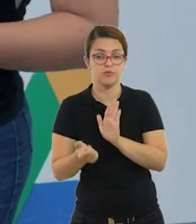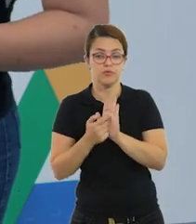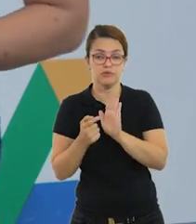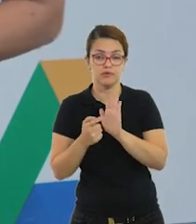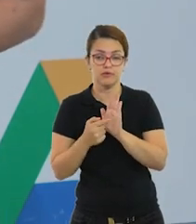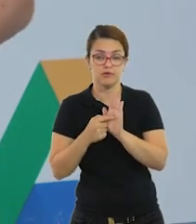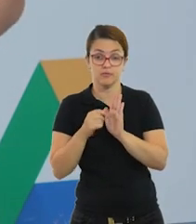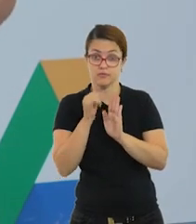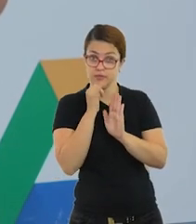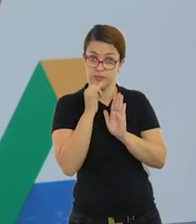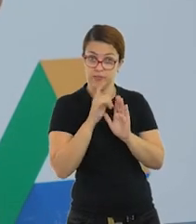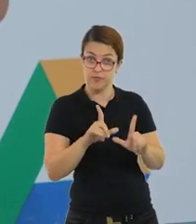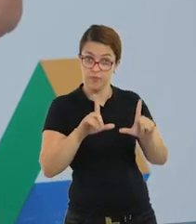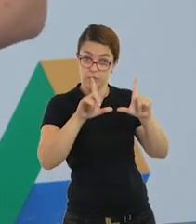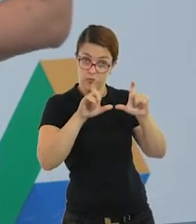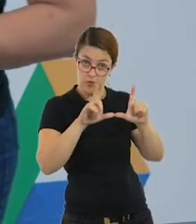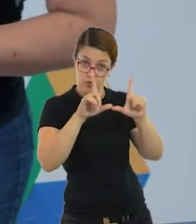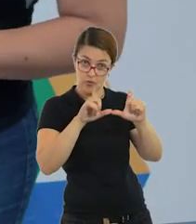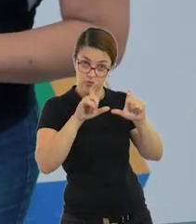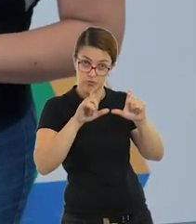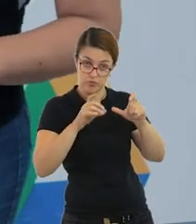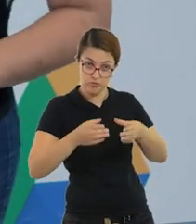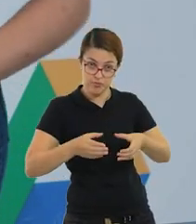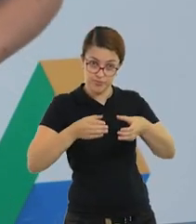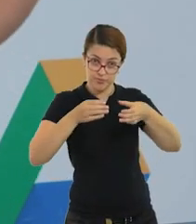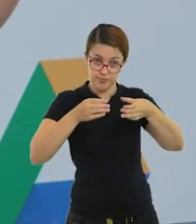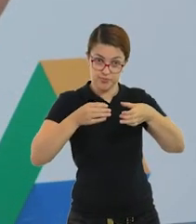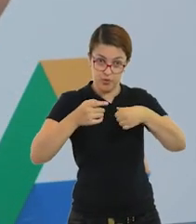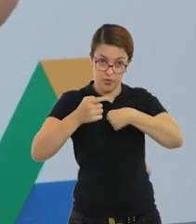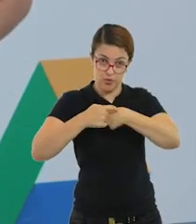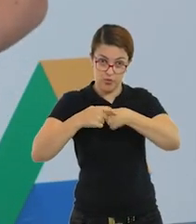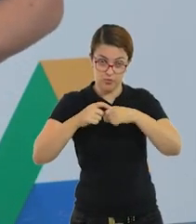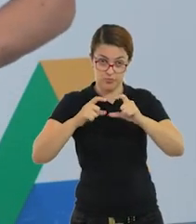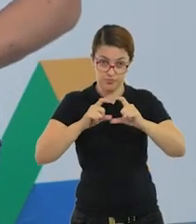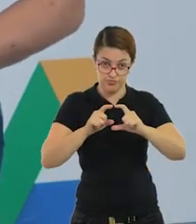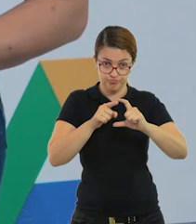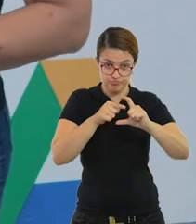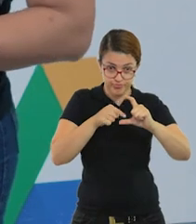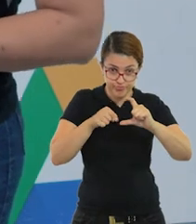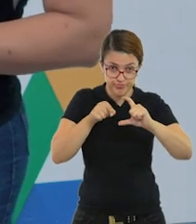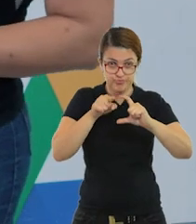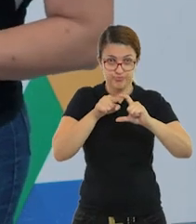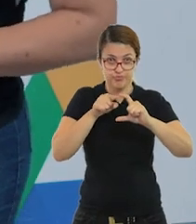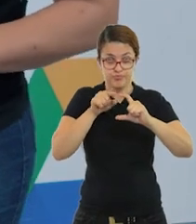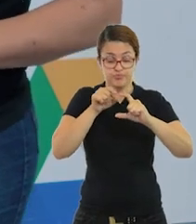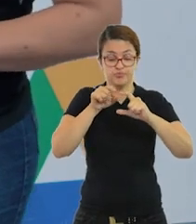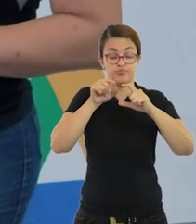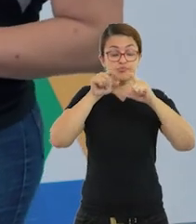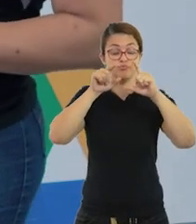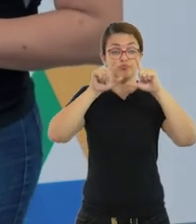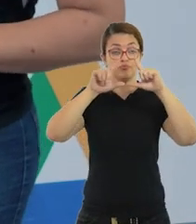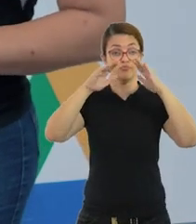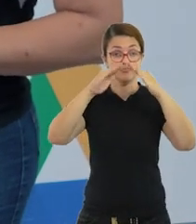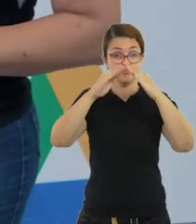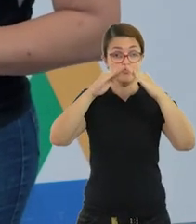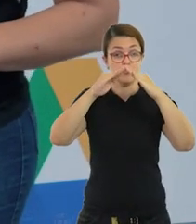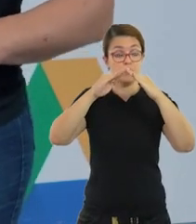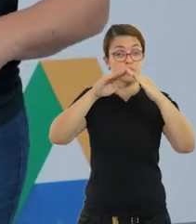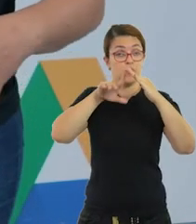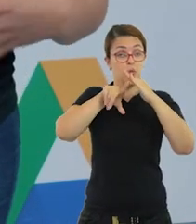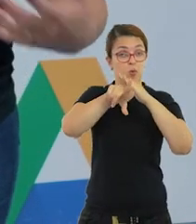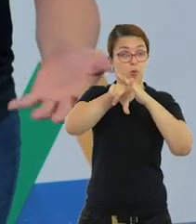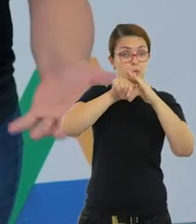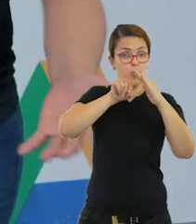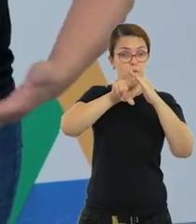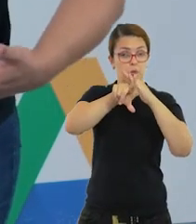no link a gente colocou uma imagem de um relógio cuco construído com caixa de leite. Aqui eu coloquei outras imagens,